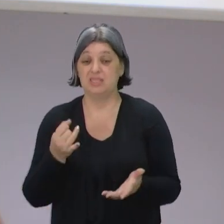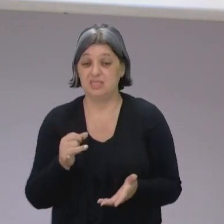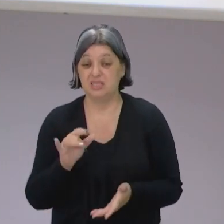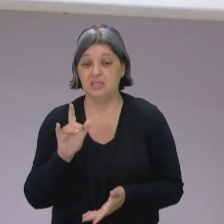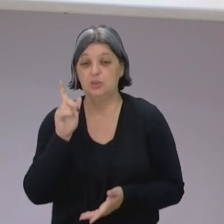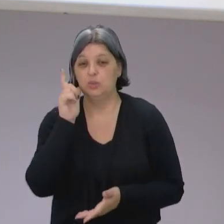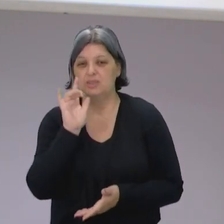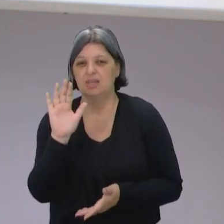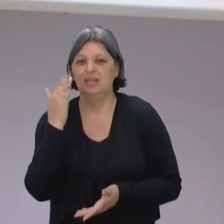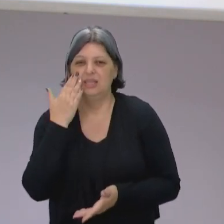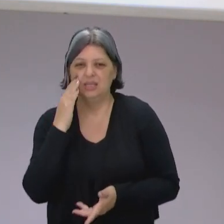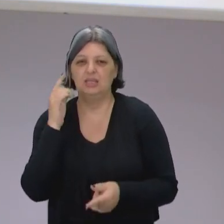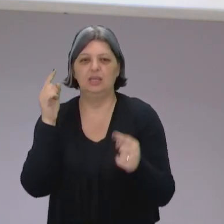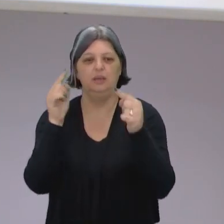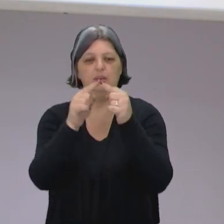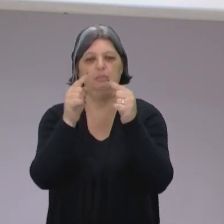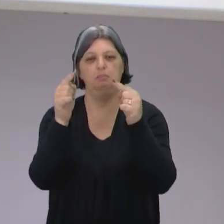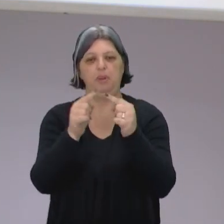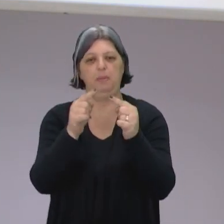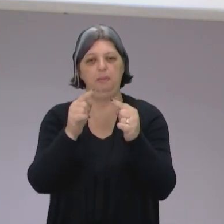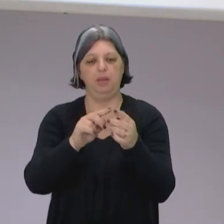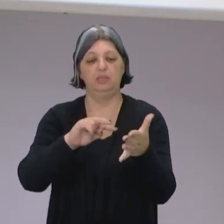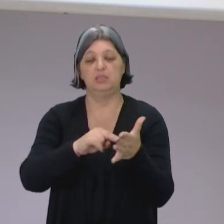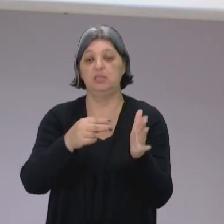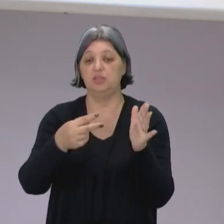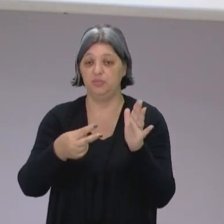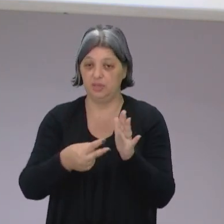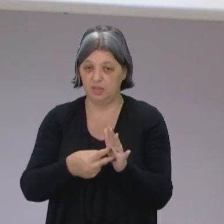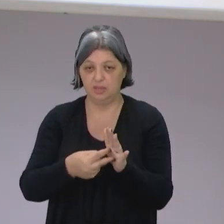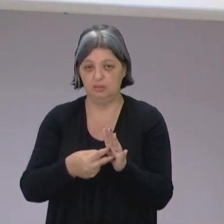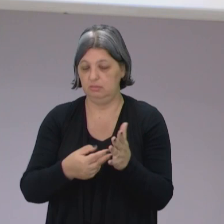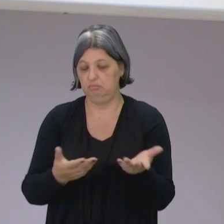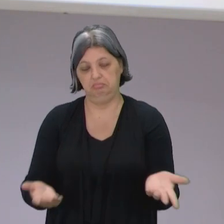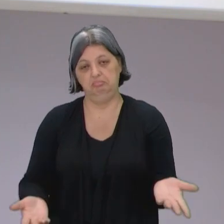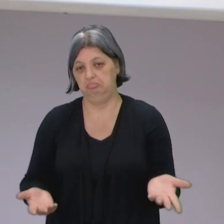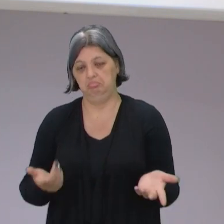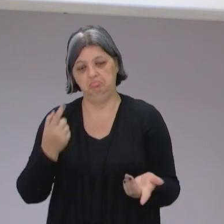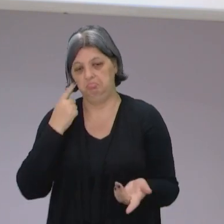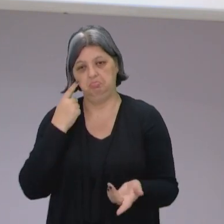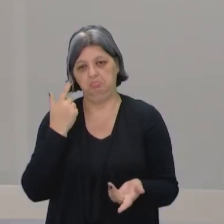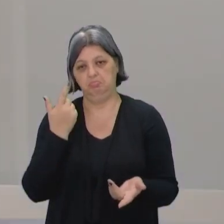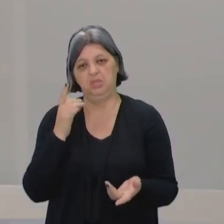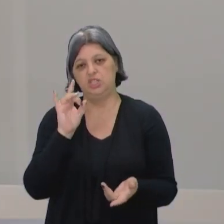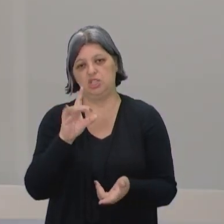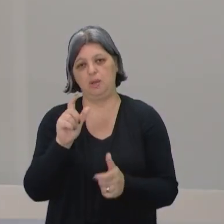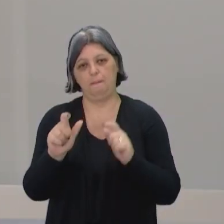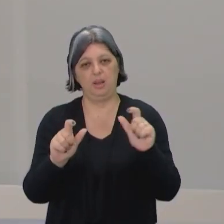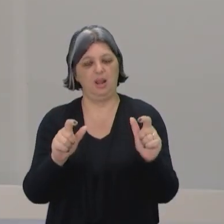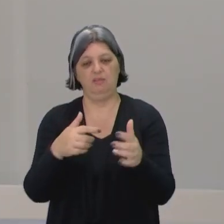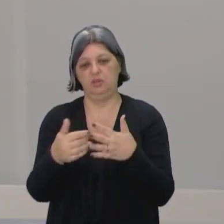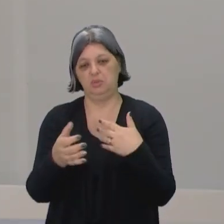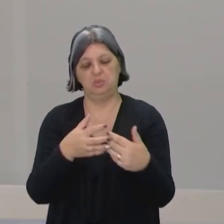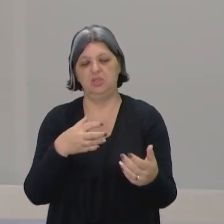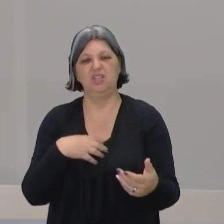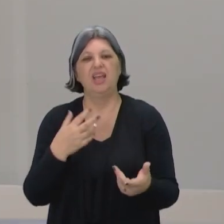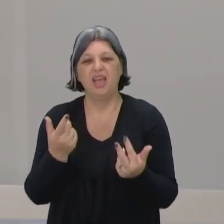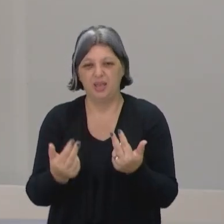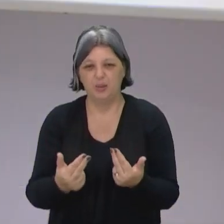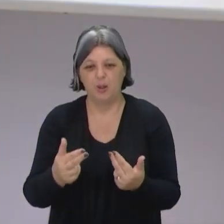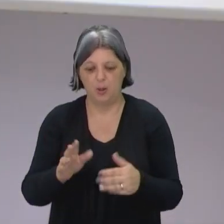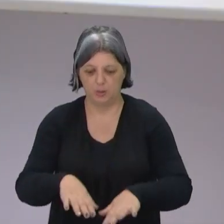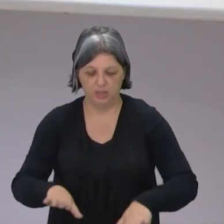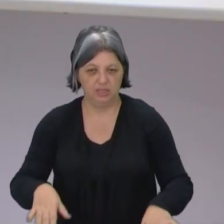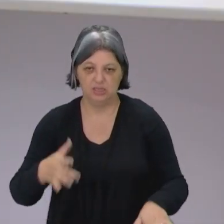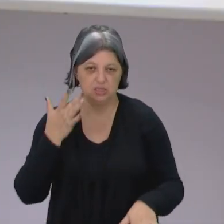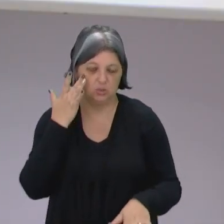não consegue associar aquilo a um significado, não faz o menor sentido. Você só vai ficar falando palavras, né? Então, é como a criança, quando aprende a ler, ela ainda não